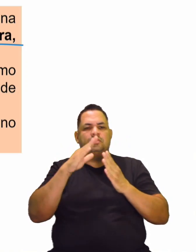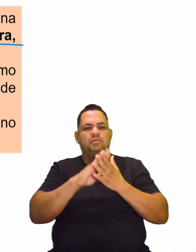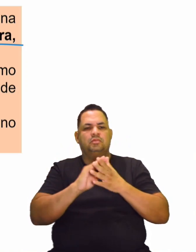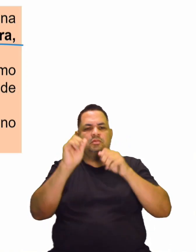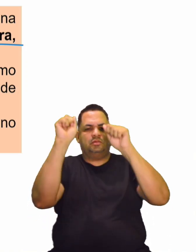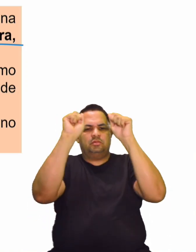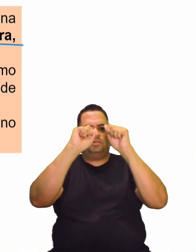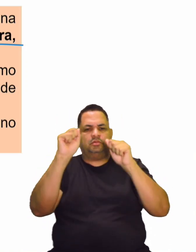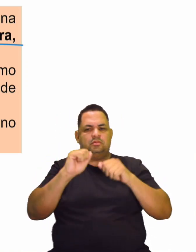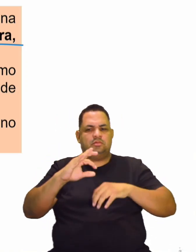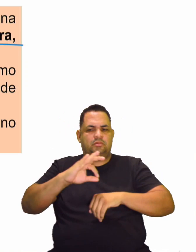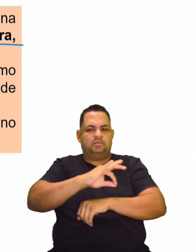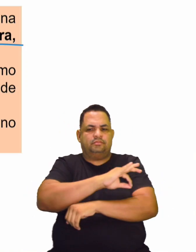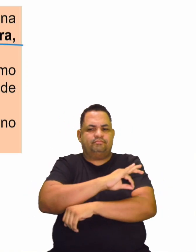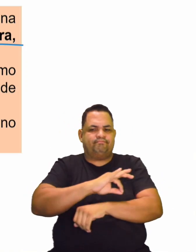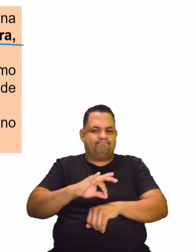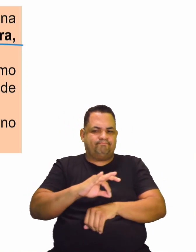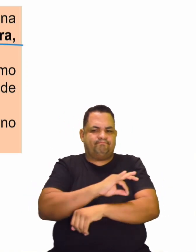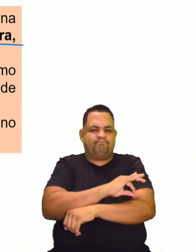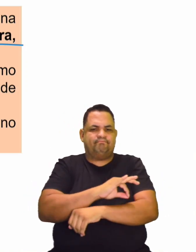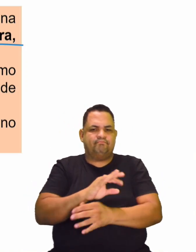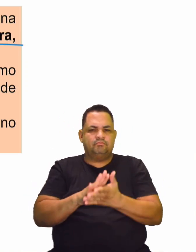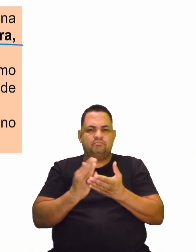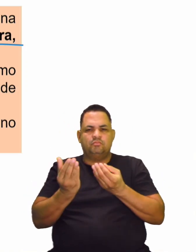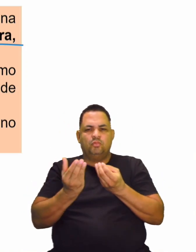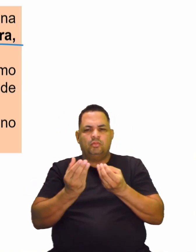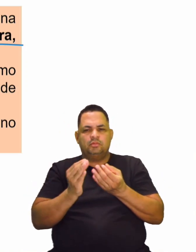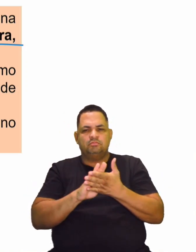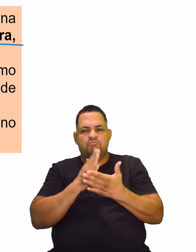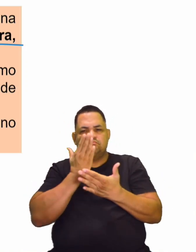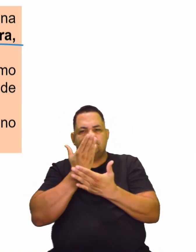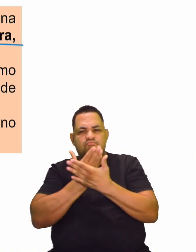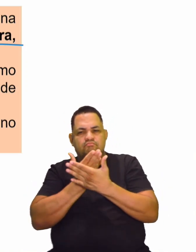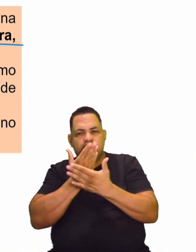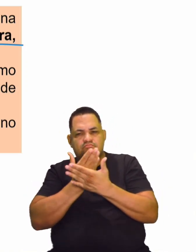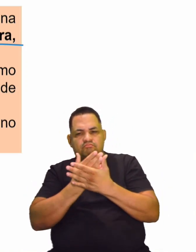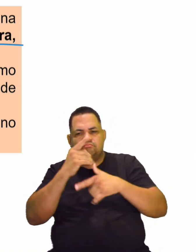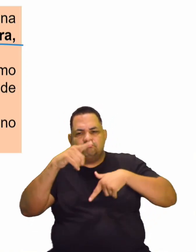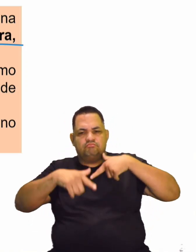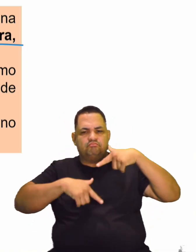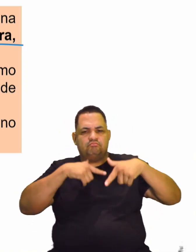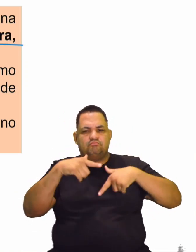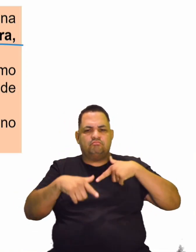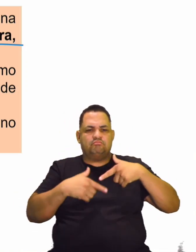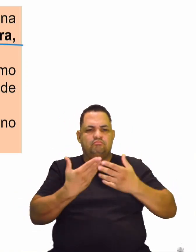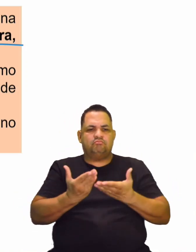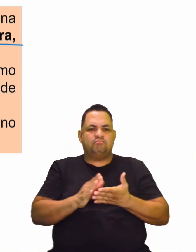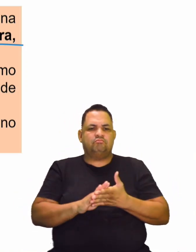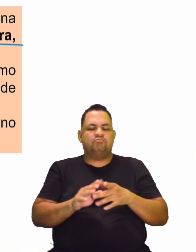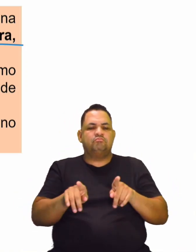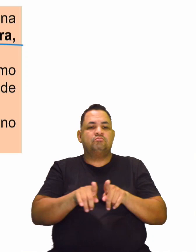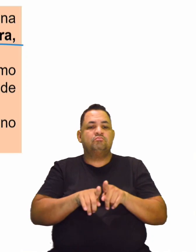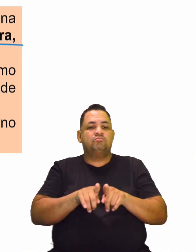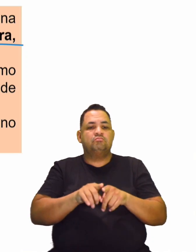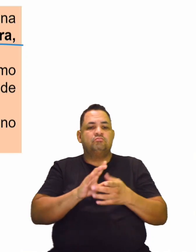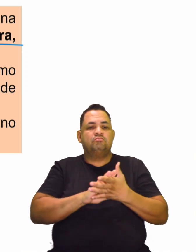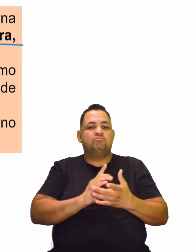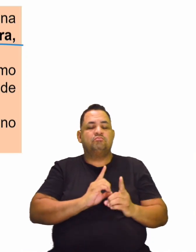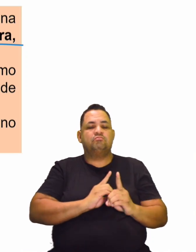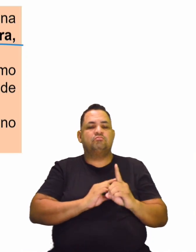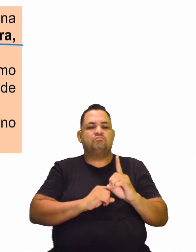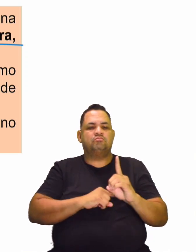arquitetura. Olha o quanto eles, né, dedicou aí à cultura. Além dos deuses, havia